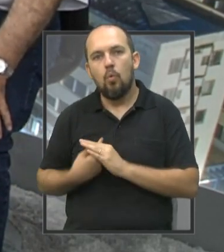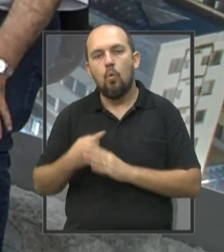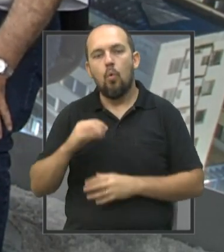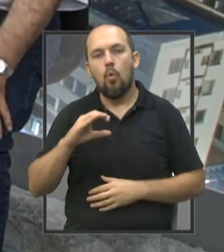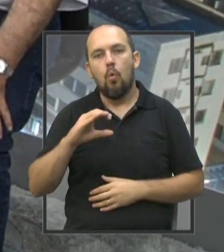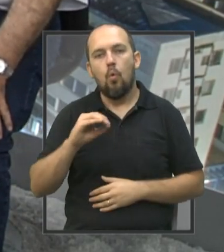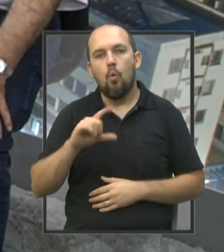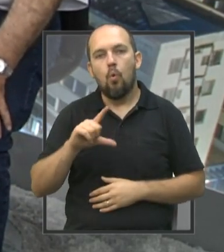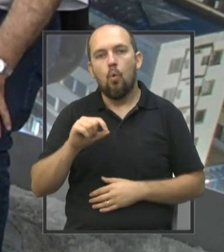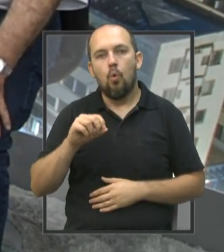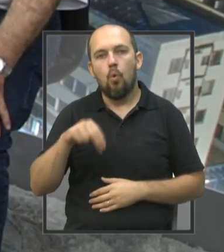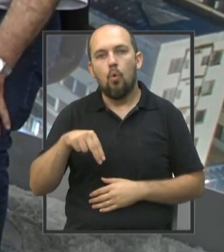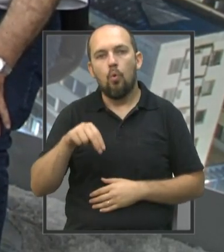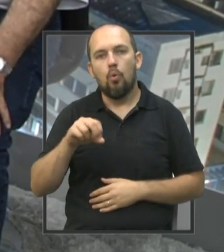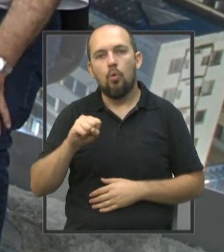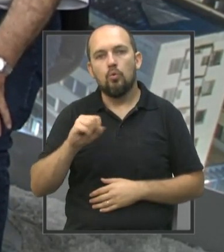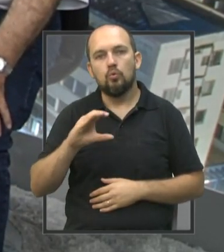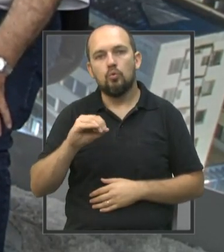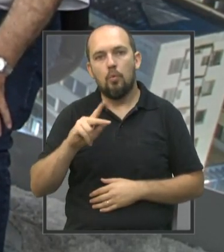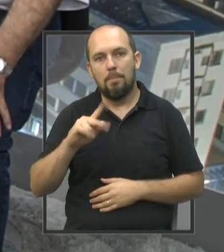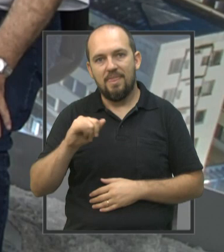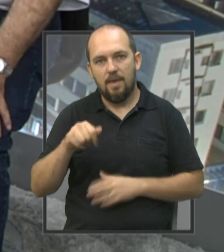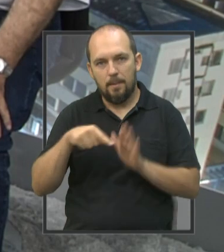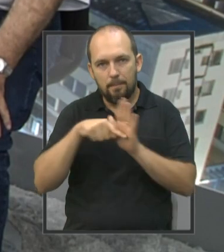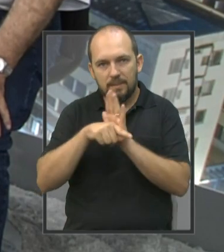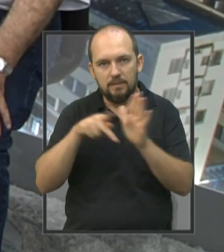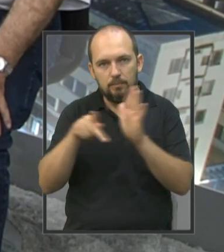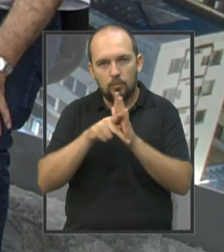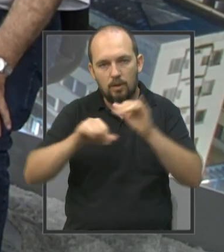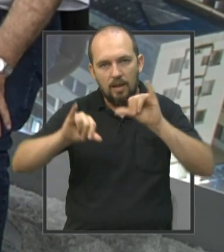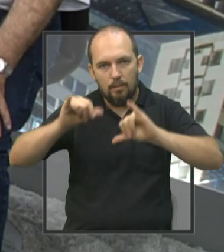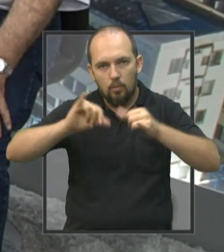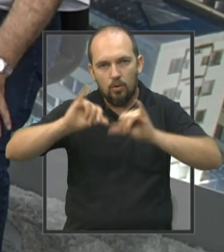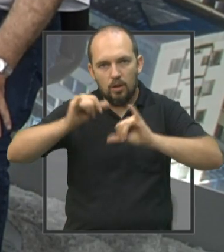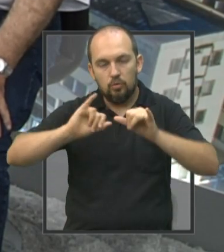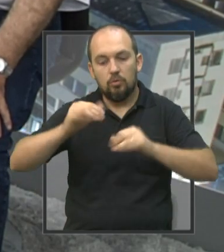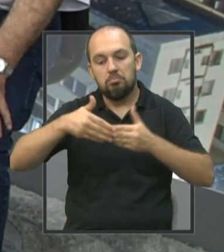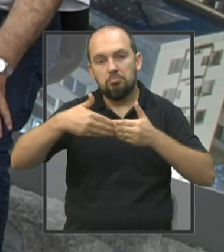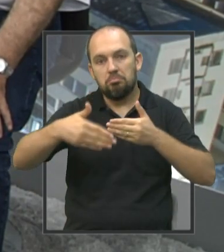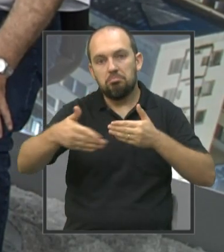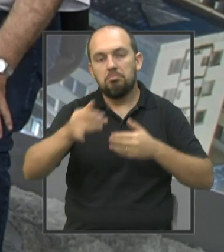São pesquisas que são realizadas por laboratórios que devem resultar, por